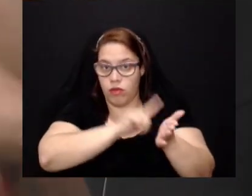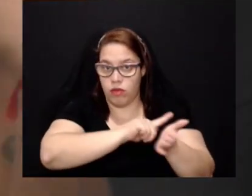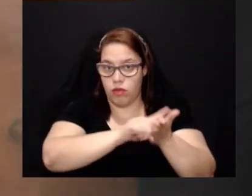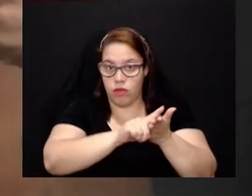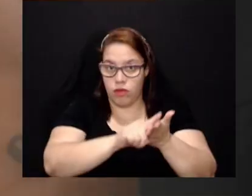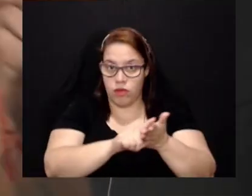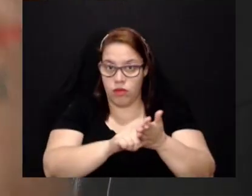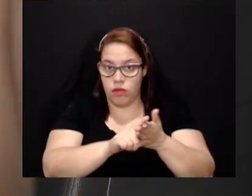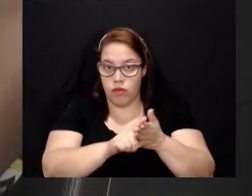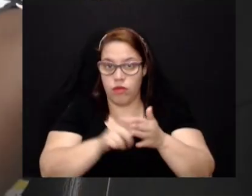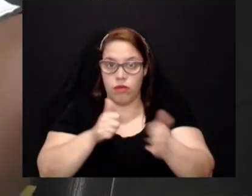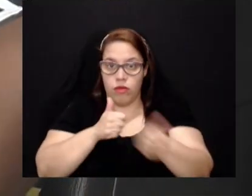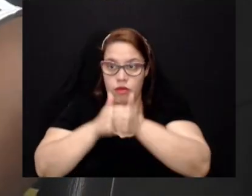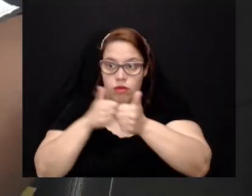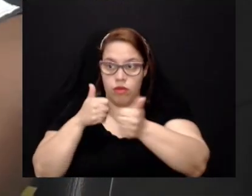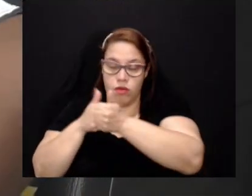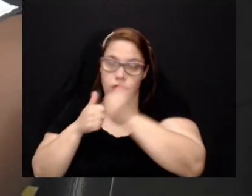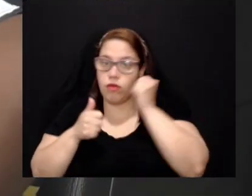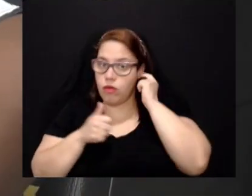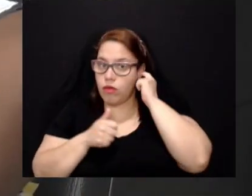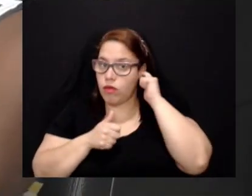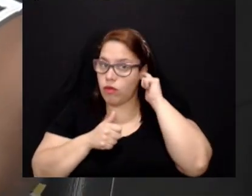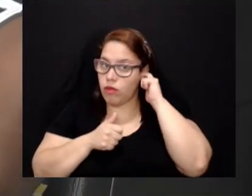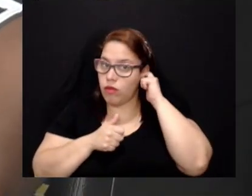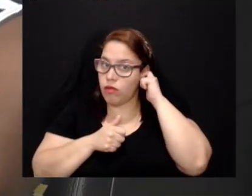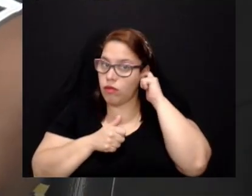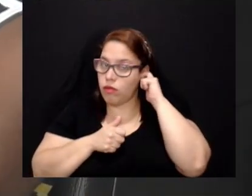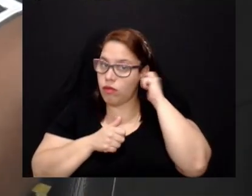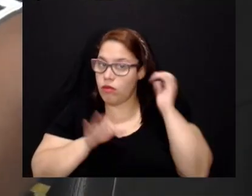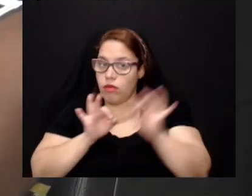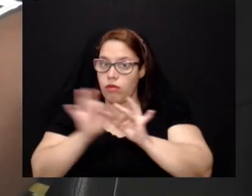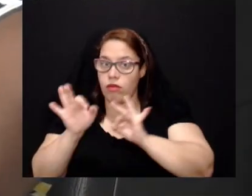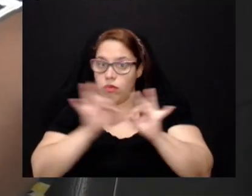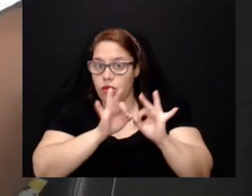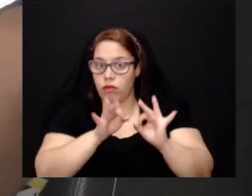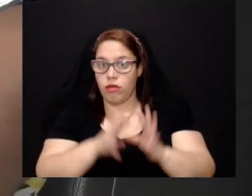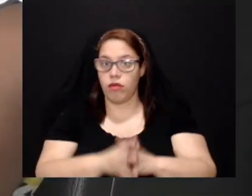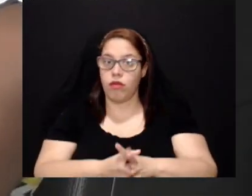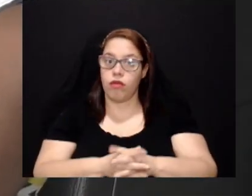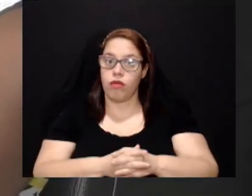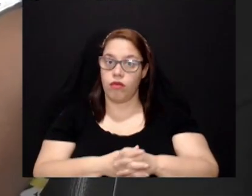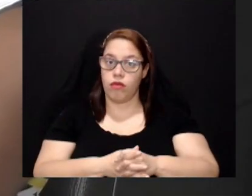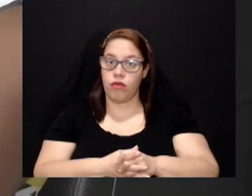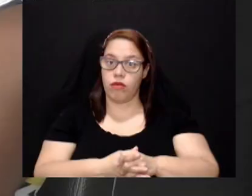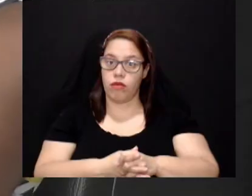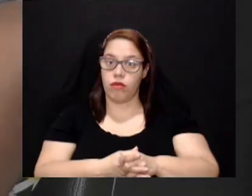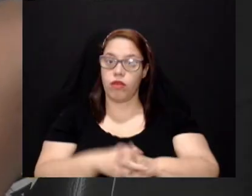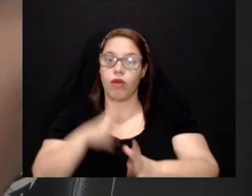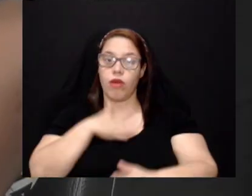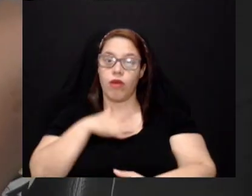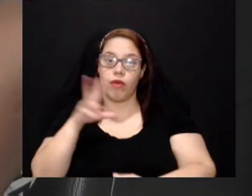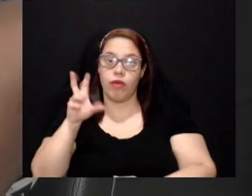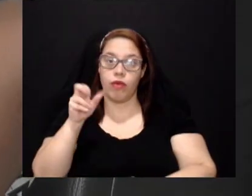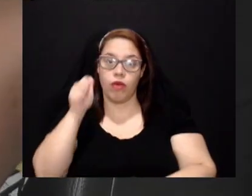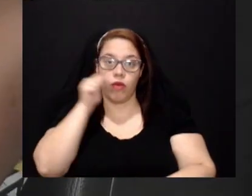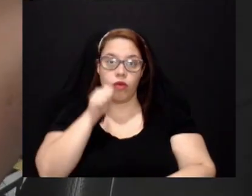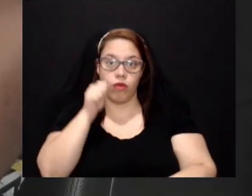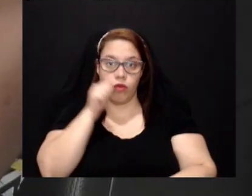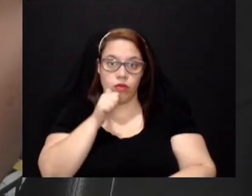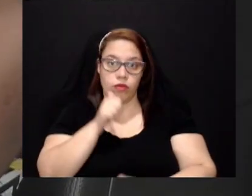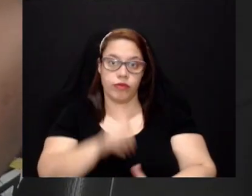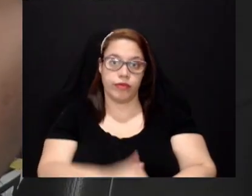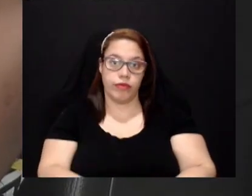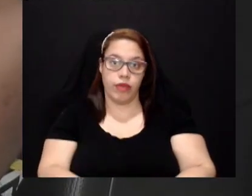né, nessa distância que a gente tinha. Então, a minha avó foi a minha